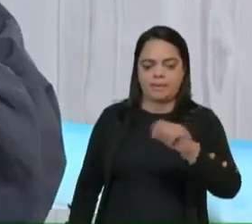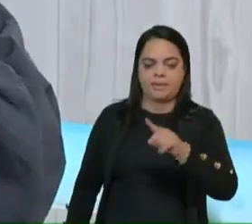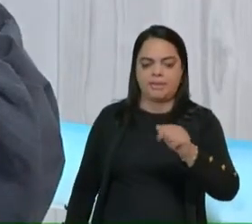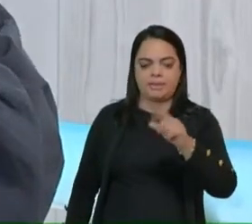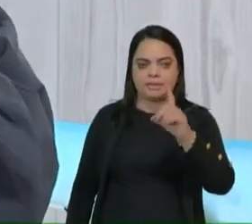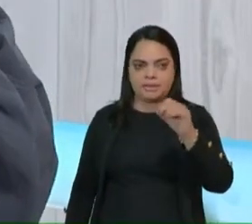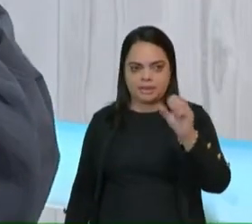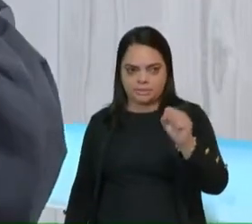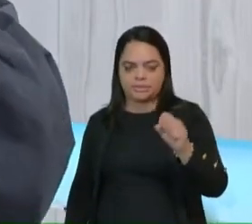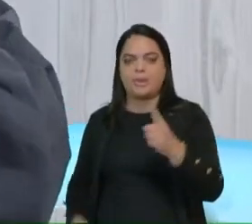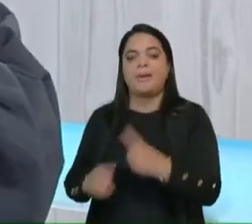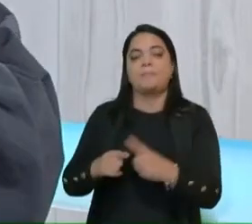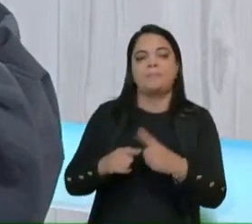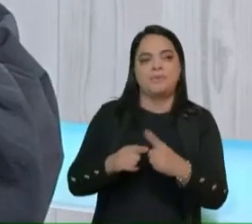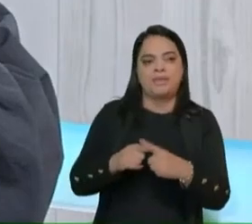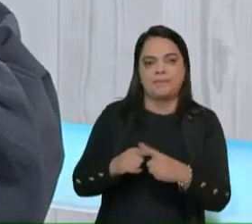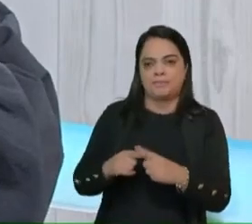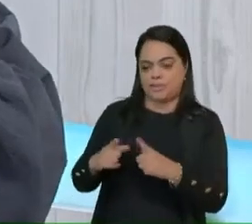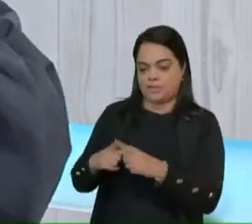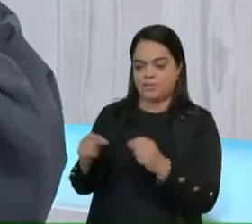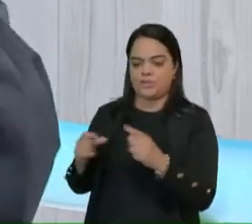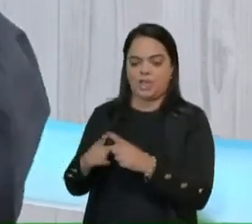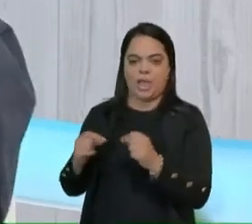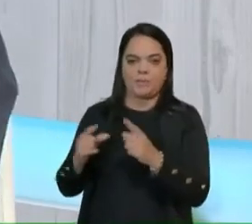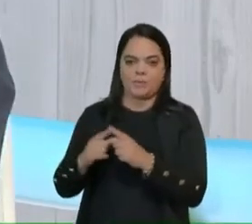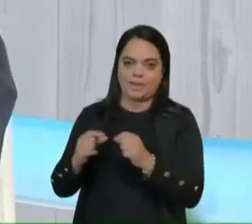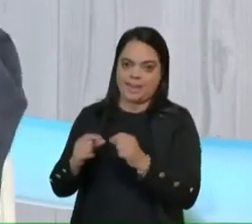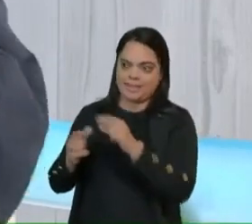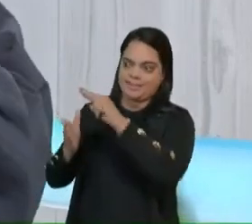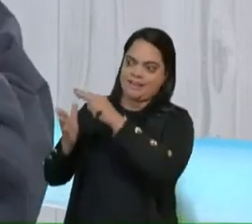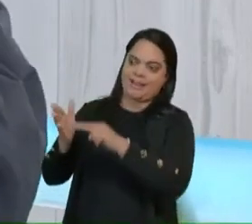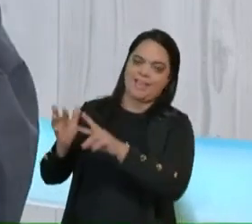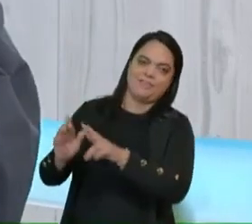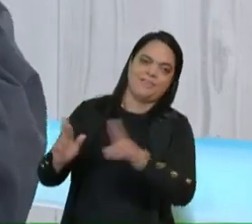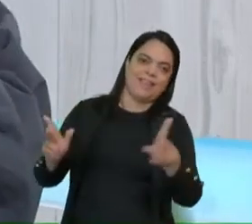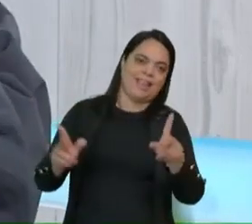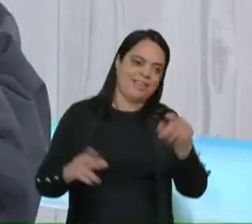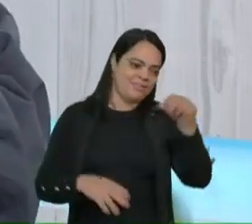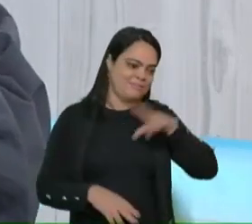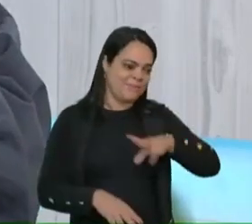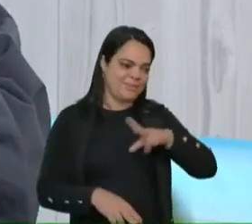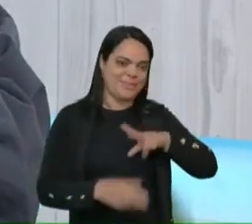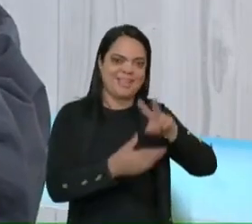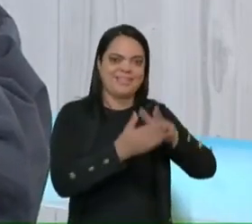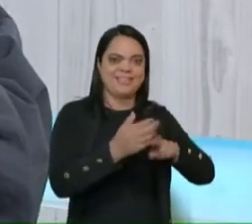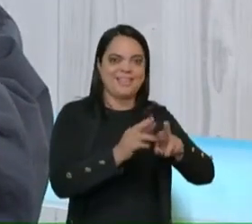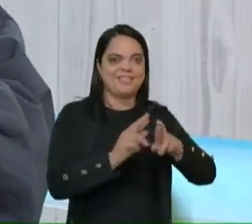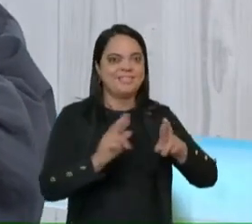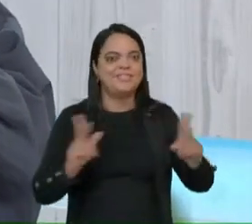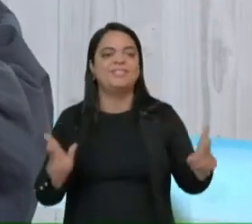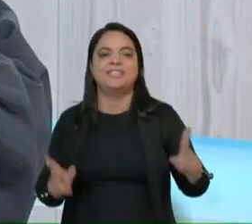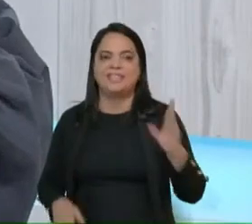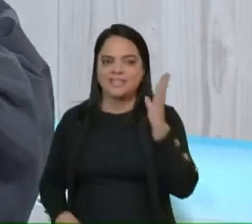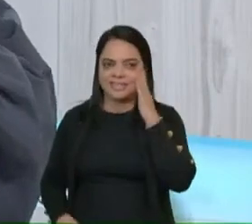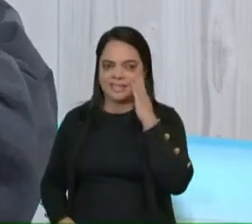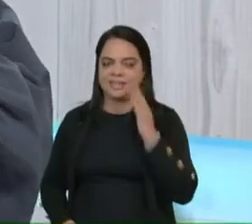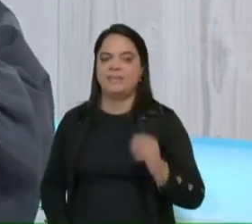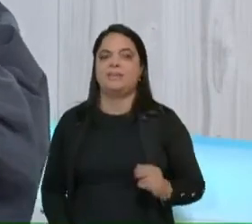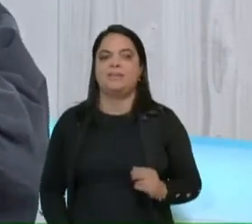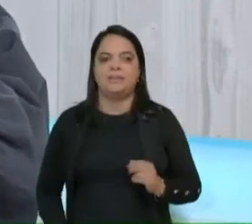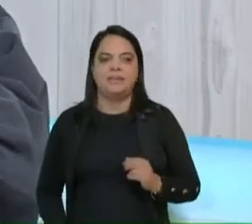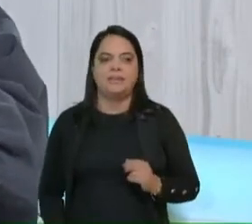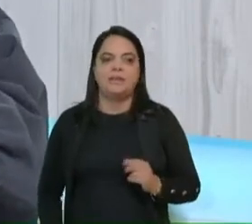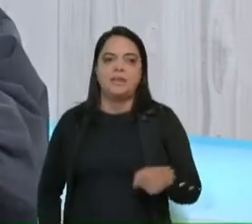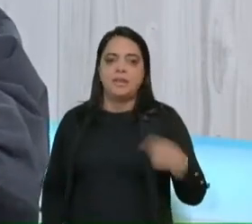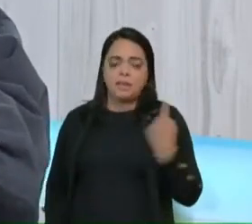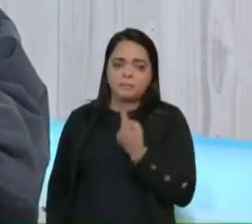exemplo Como é feita japonês né que é de um jeito e nós somos de outro jeito né então Eh e para que a